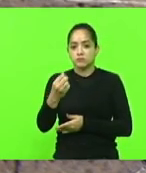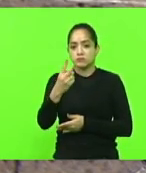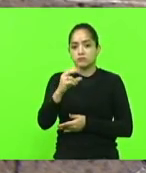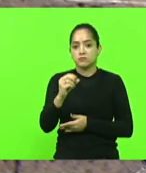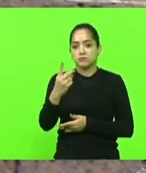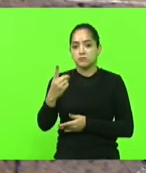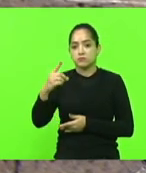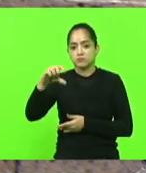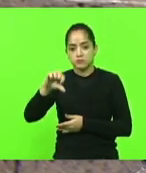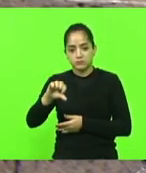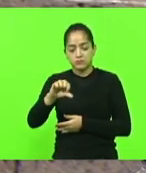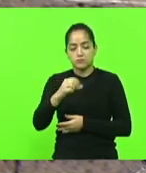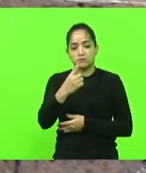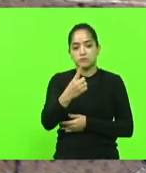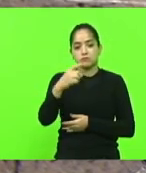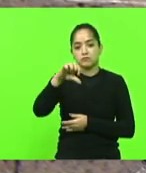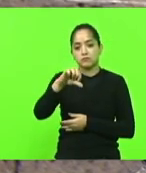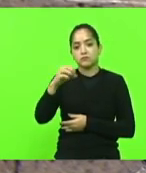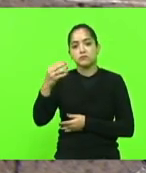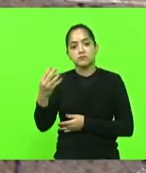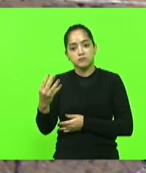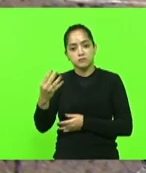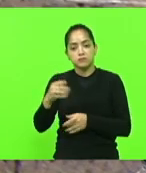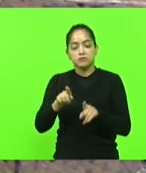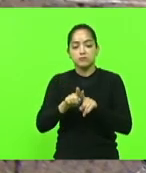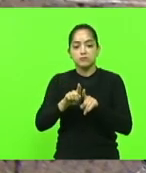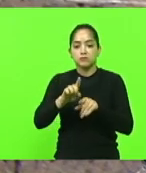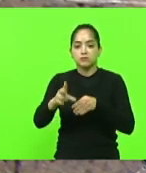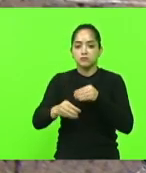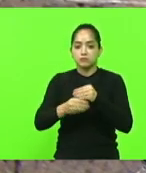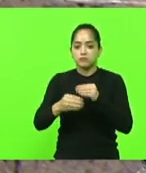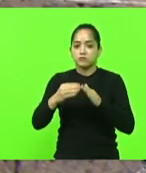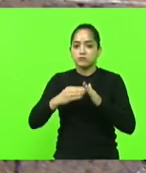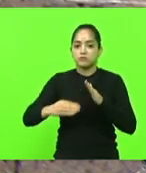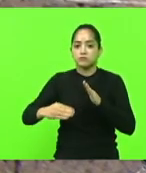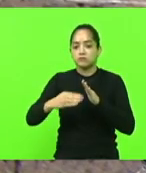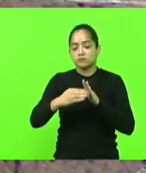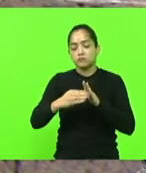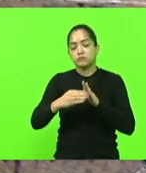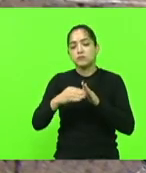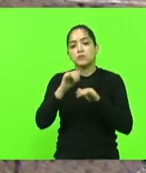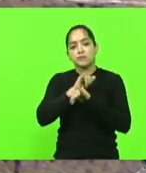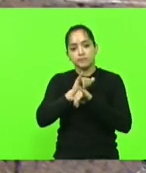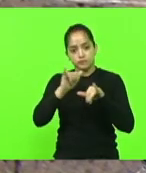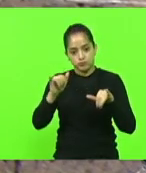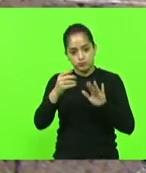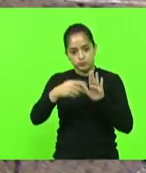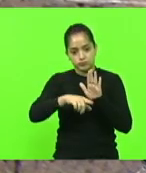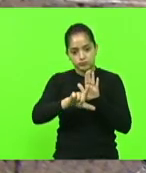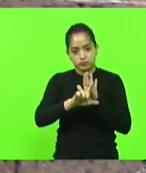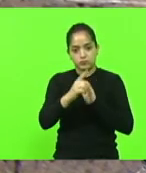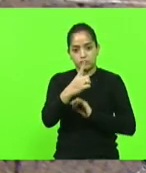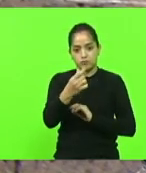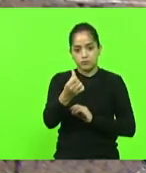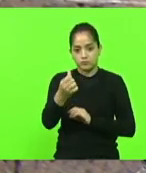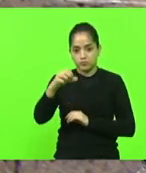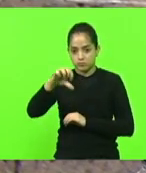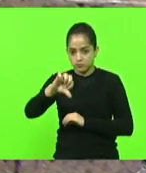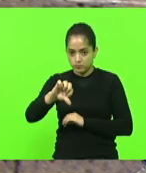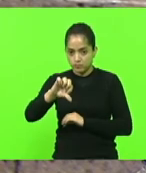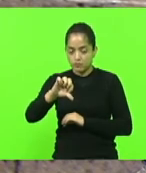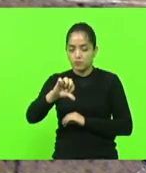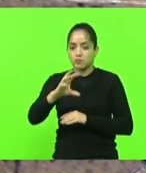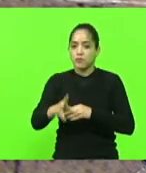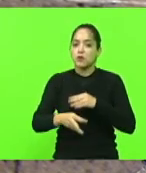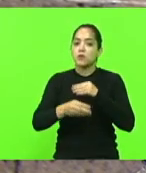366/2019 e 194/2021. Este com emenda substitutiva global. O senhor presidente deu ciência de que o projeto de lei número 169/2019 recebeu emenda